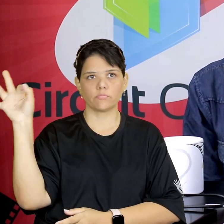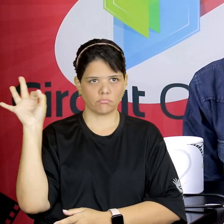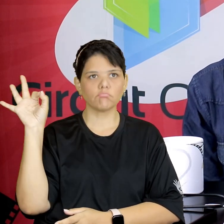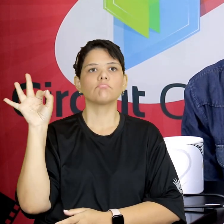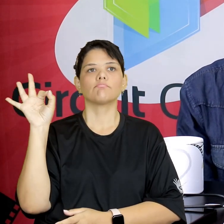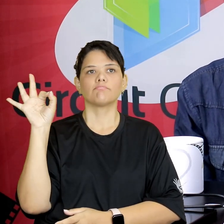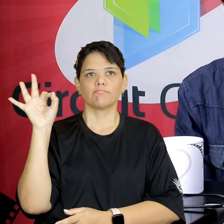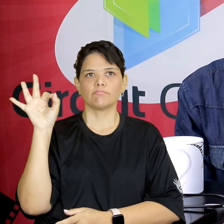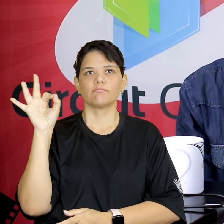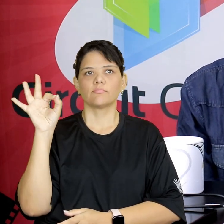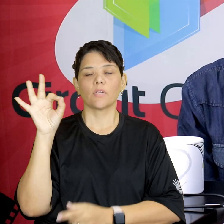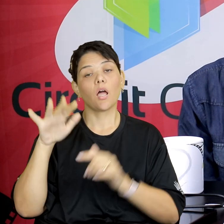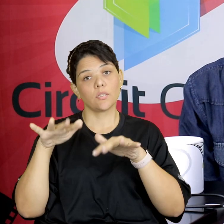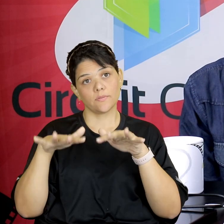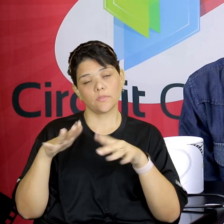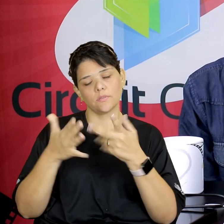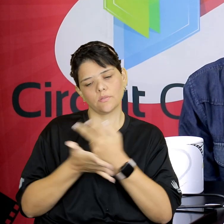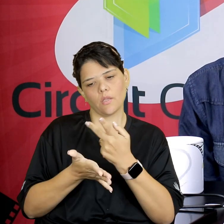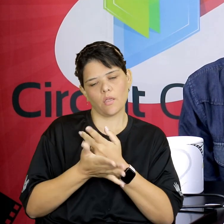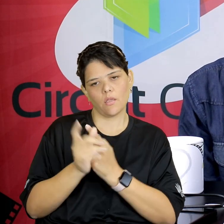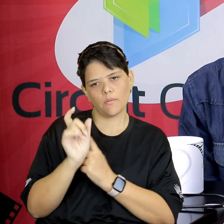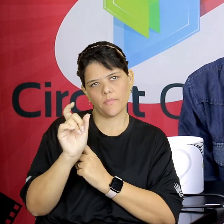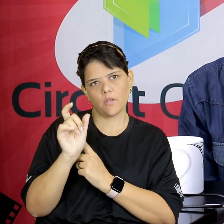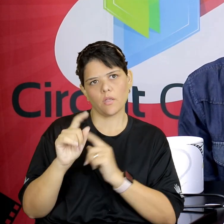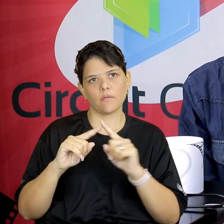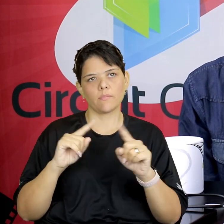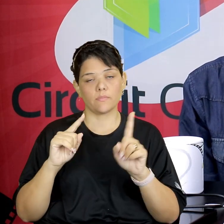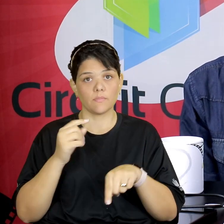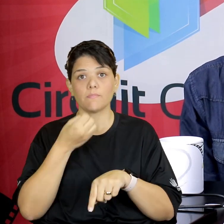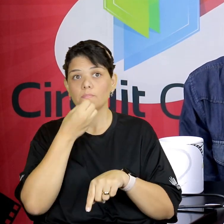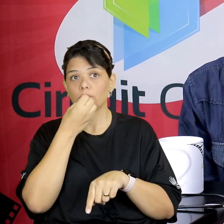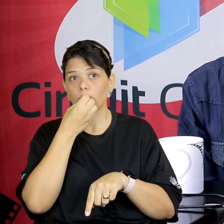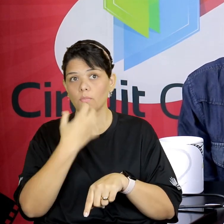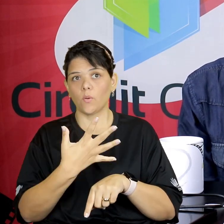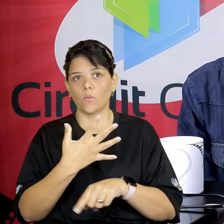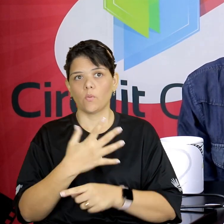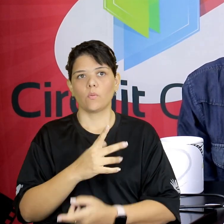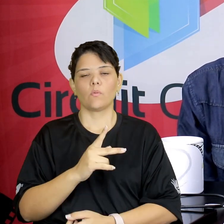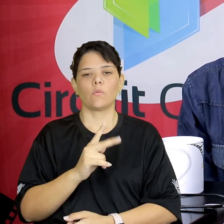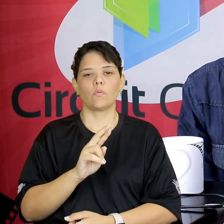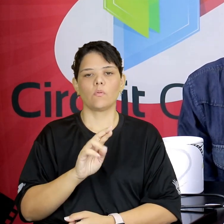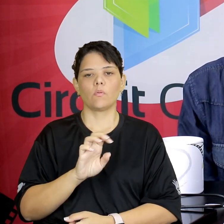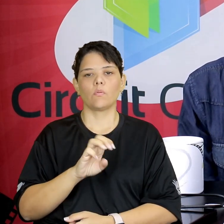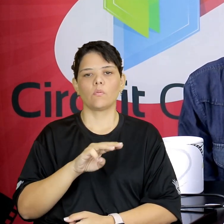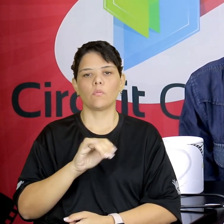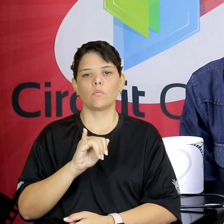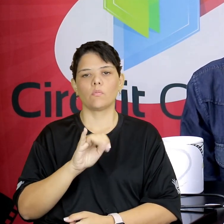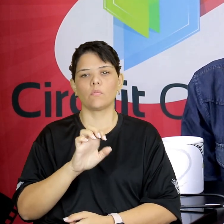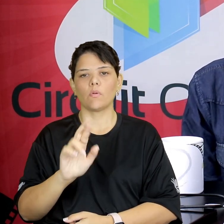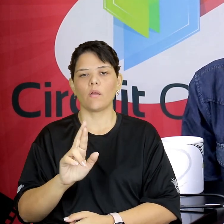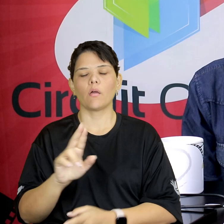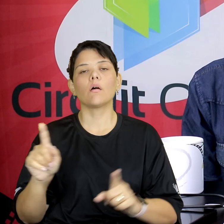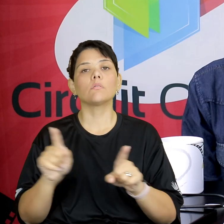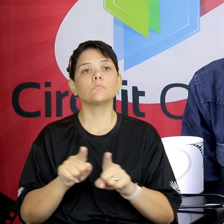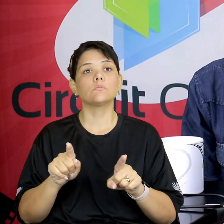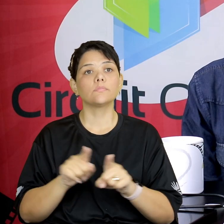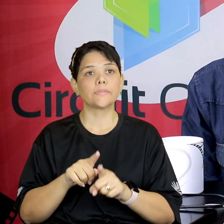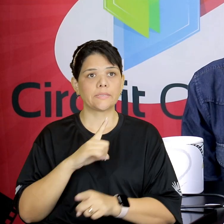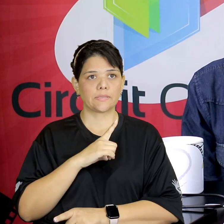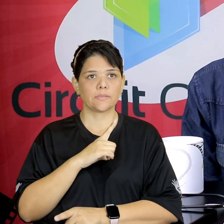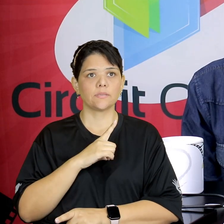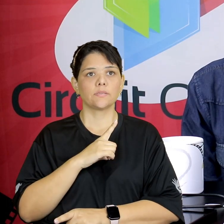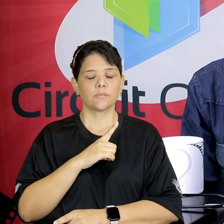dá umas desviadas assim, mas ela é muito boa. O Premiere também tem. O Premiere, ele tem